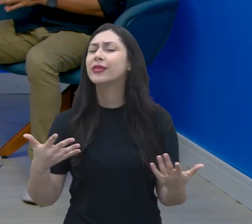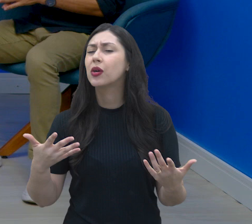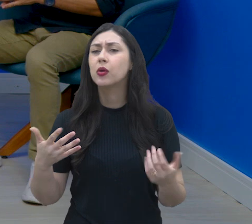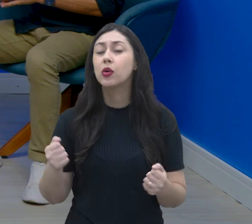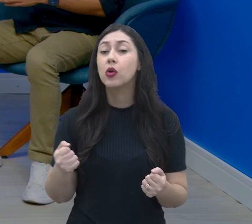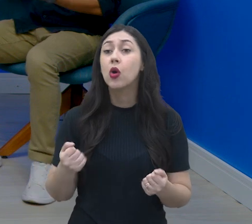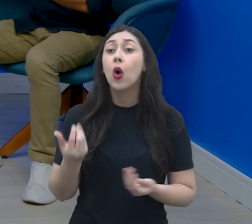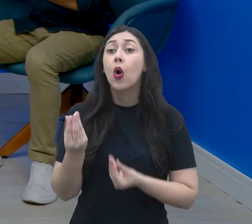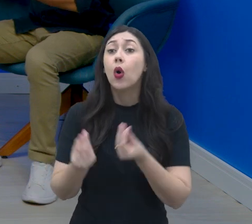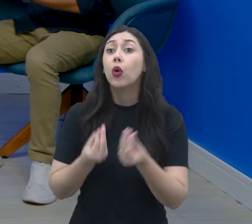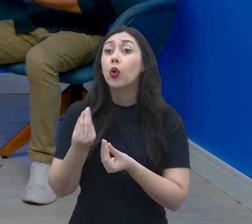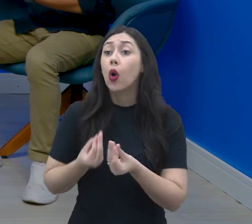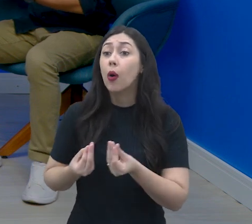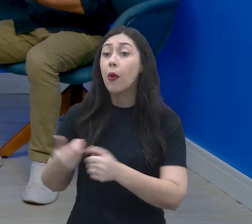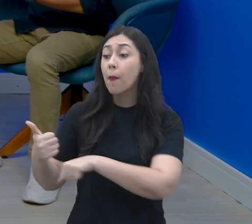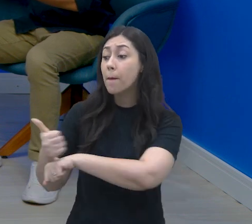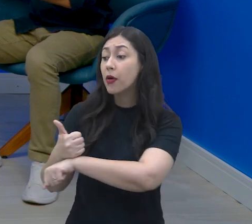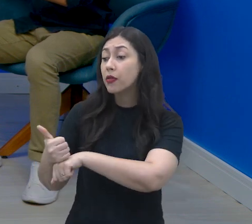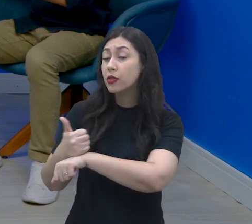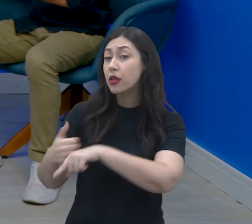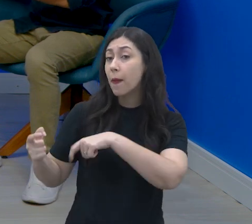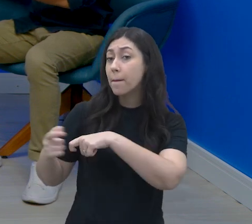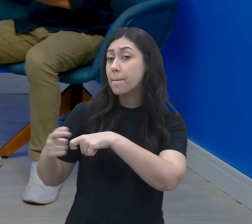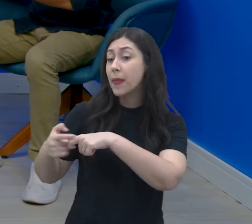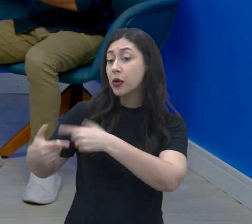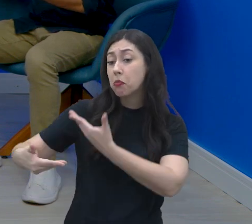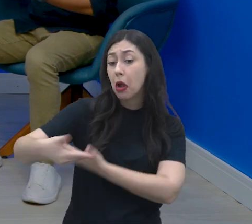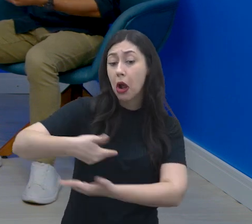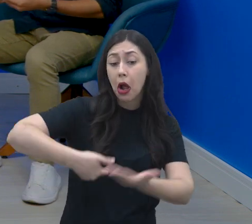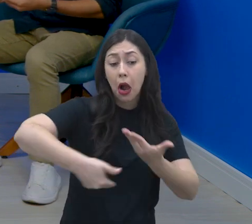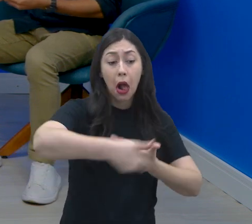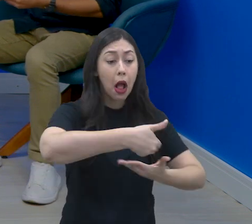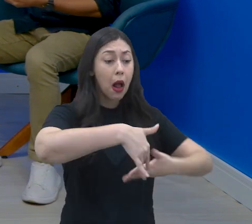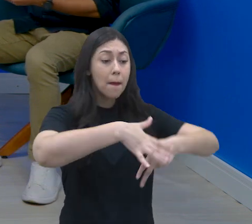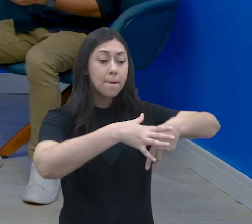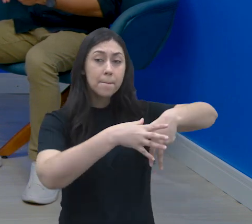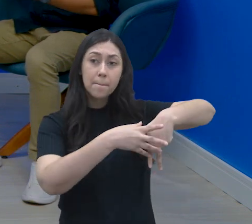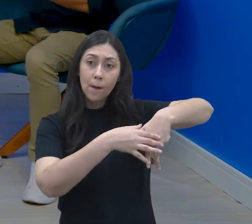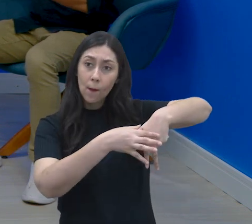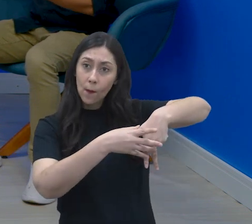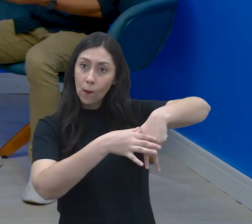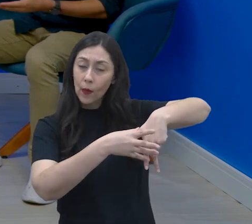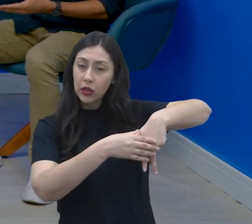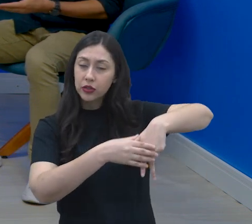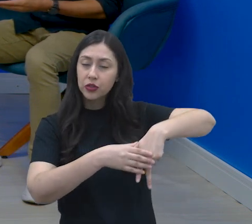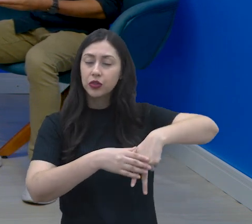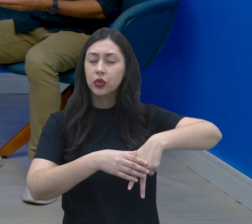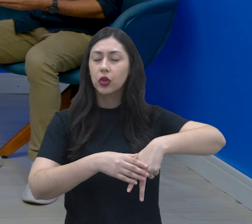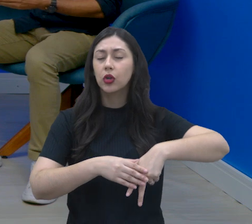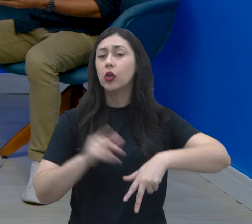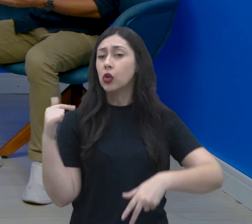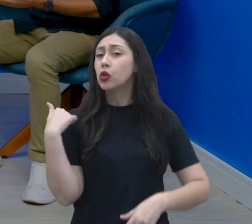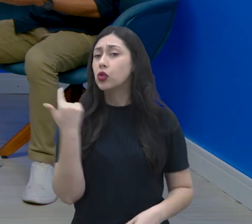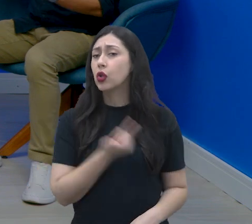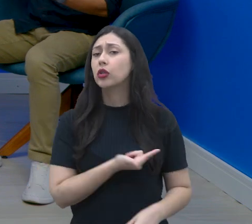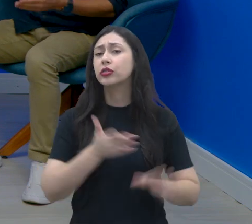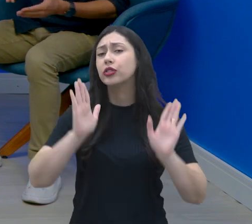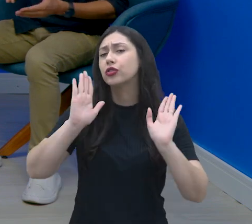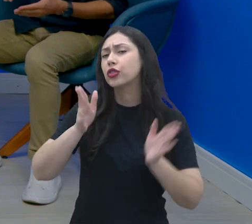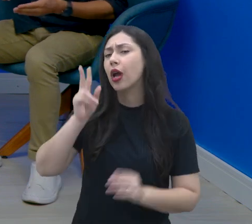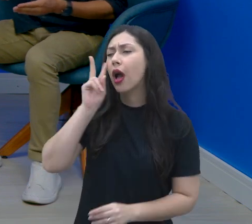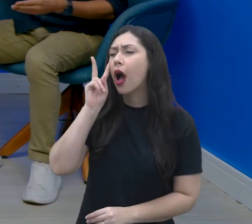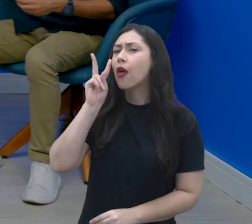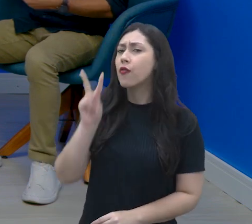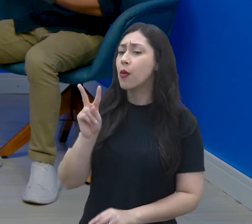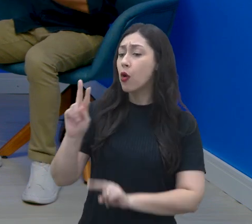pouco da relação entre os profissionais do SUS com os pacientes. A gente debateu aqui no nosso programa, né, vimos agora há